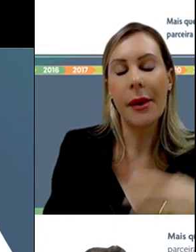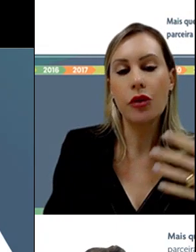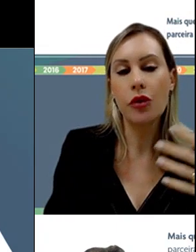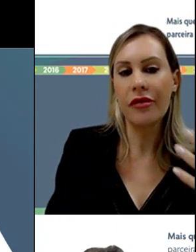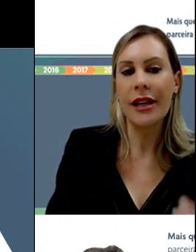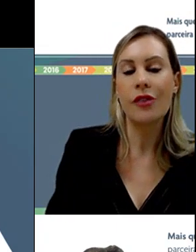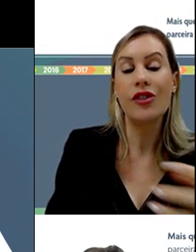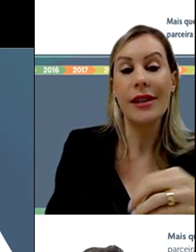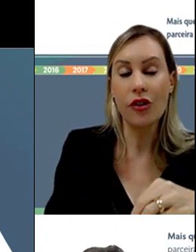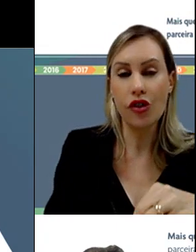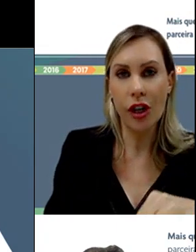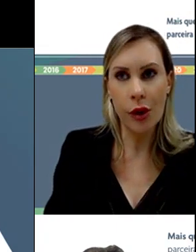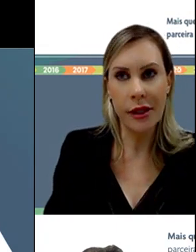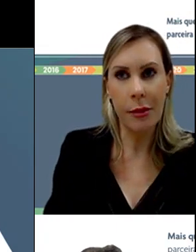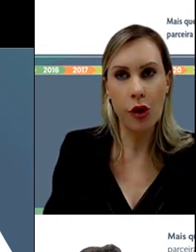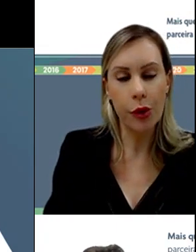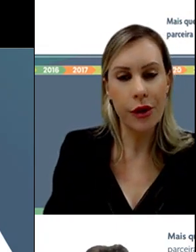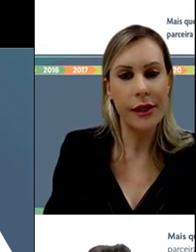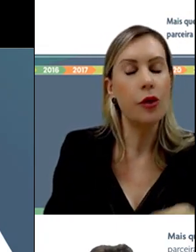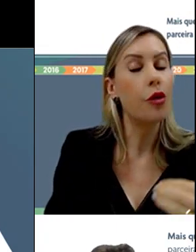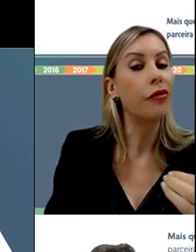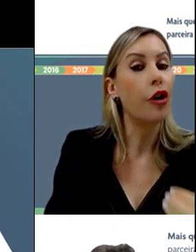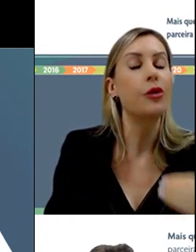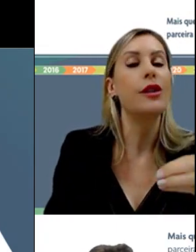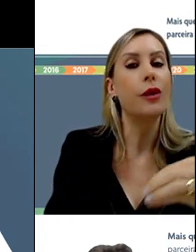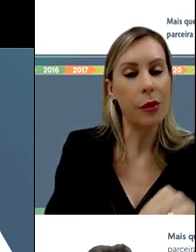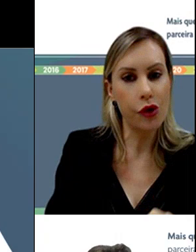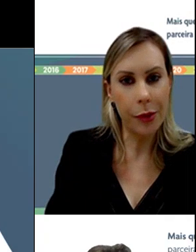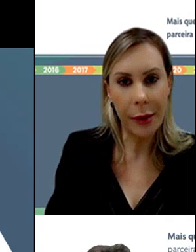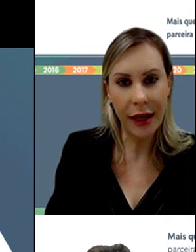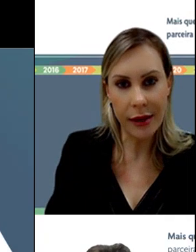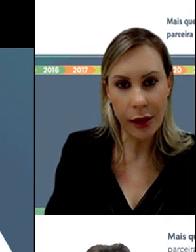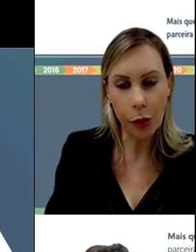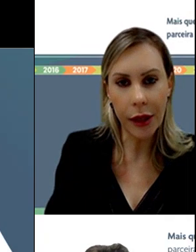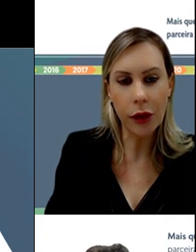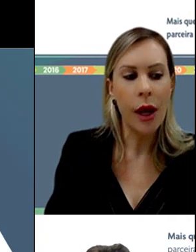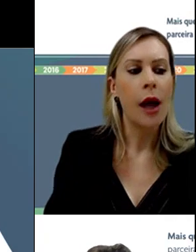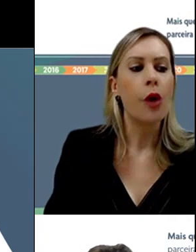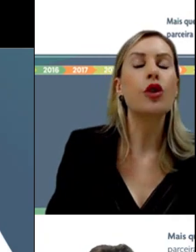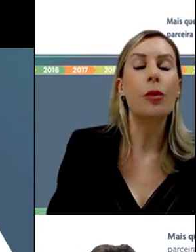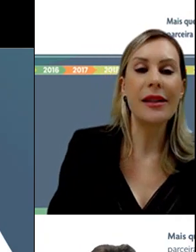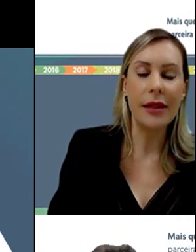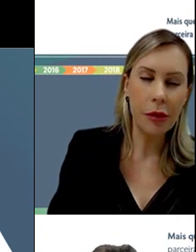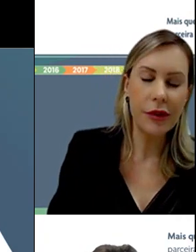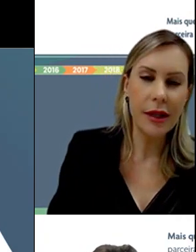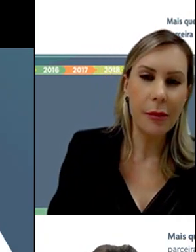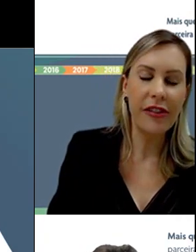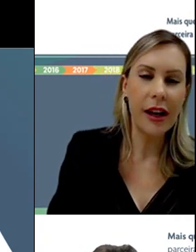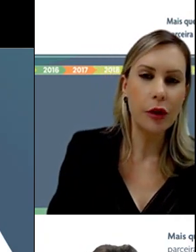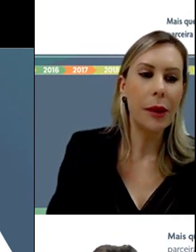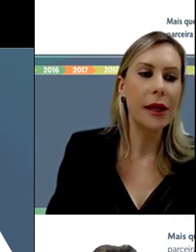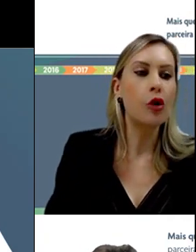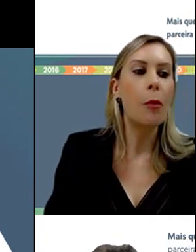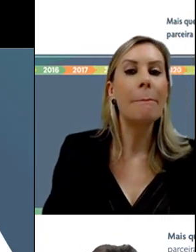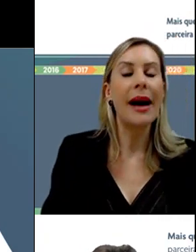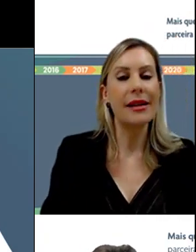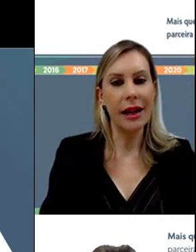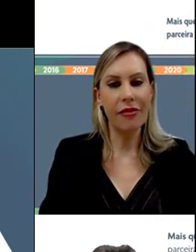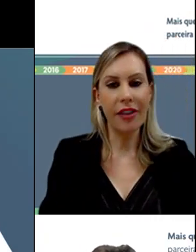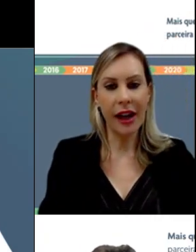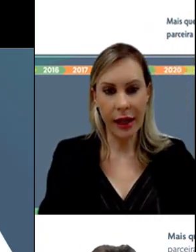de carregamento, que varia de 7% a 2,5%, conforme o seu tempo de permanência no plano. Quanto mais tempo você fica no